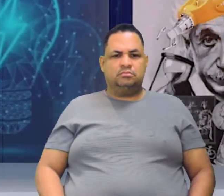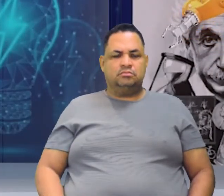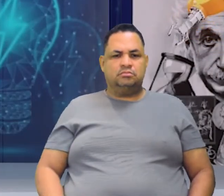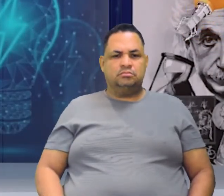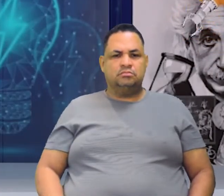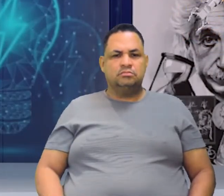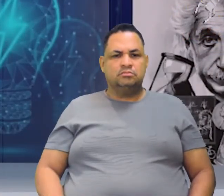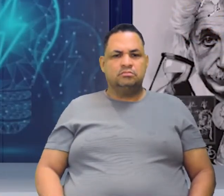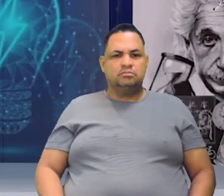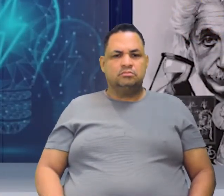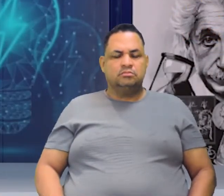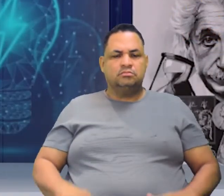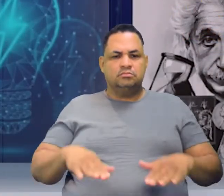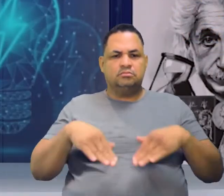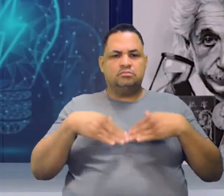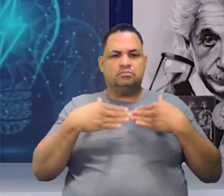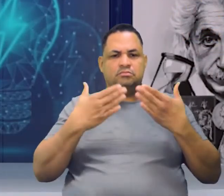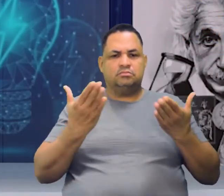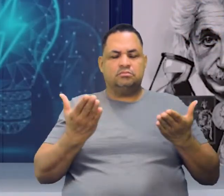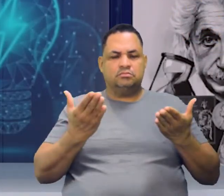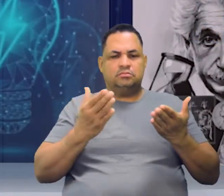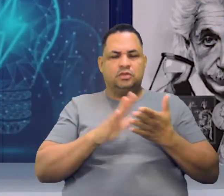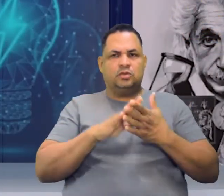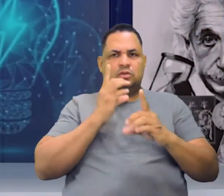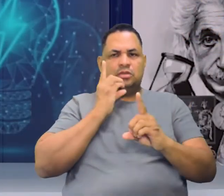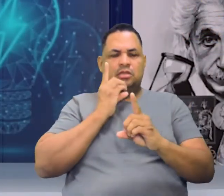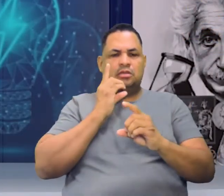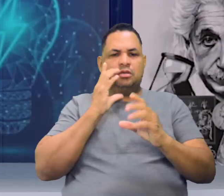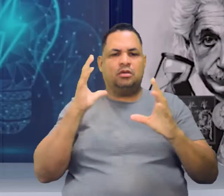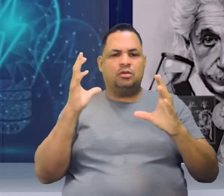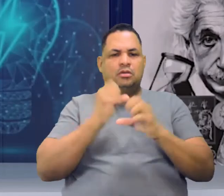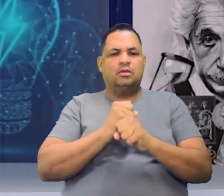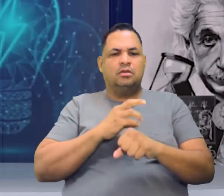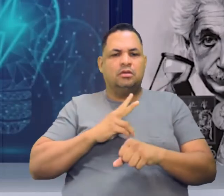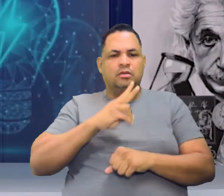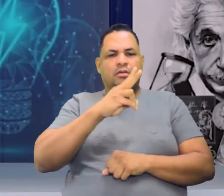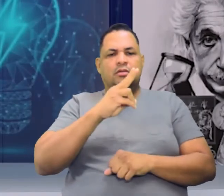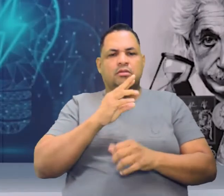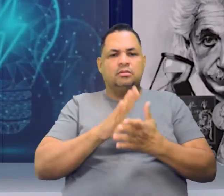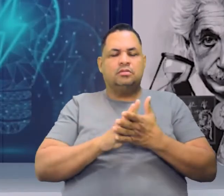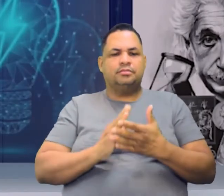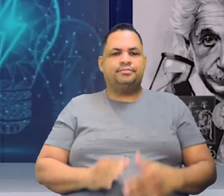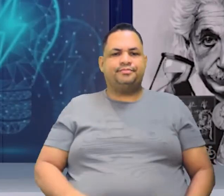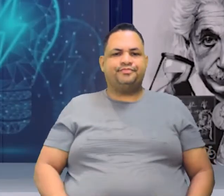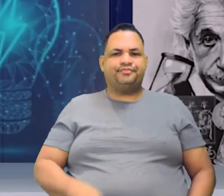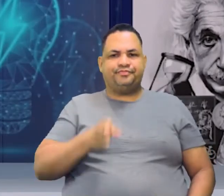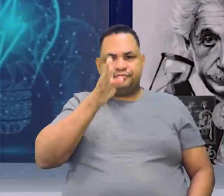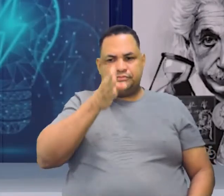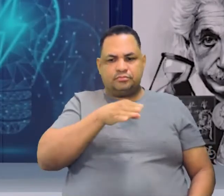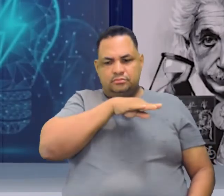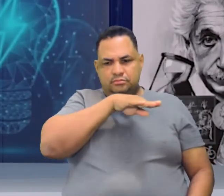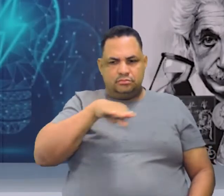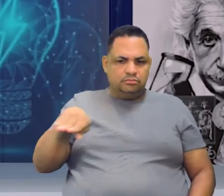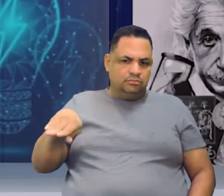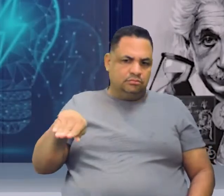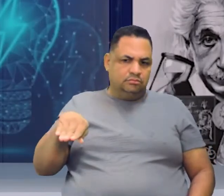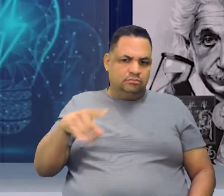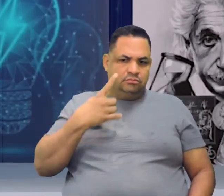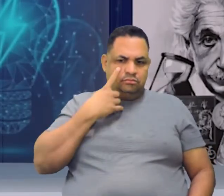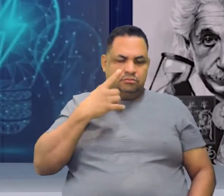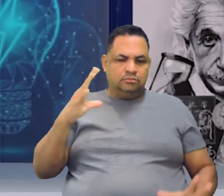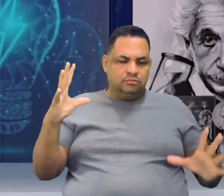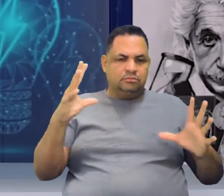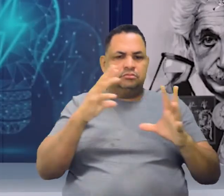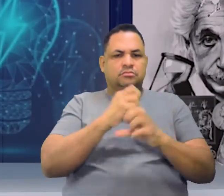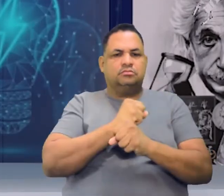de atrito, para você achar a força resultante, você tem que ver primeiro a direção. Beleza, está na mesma direção, você vai